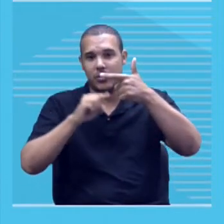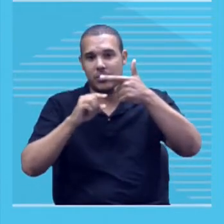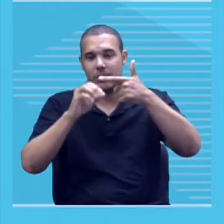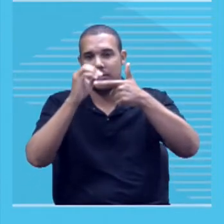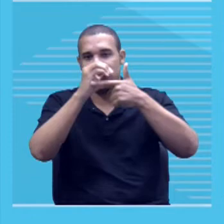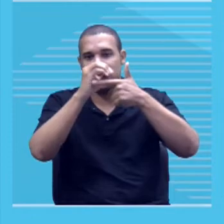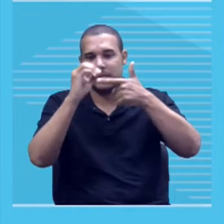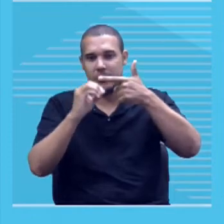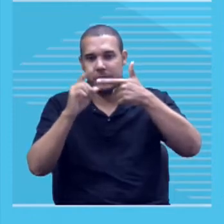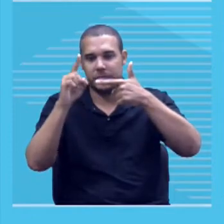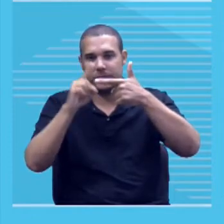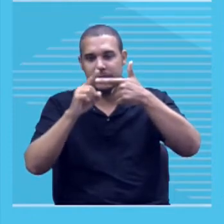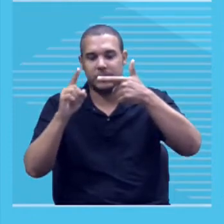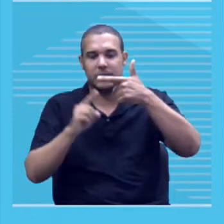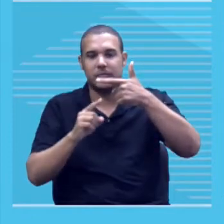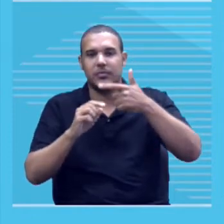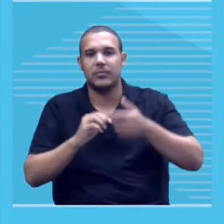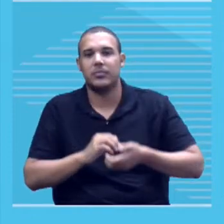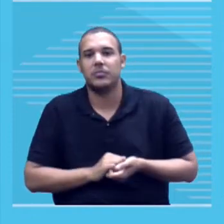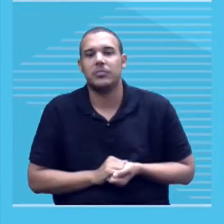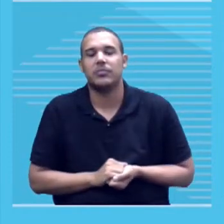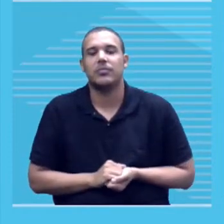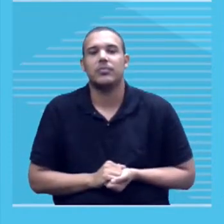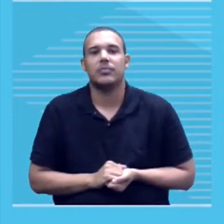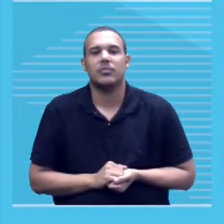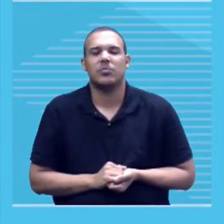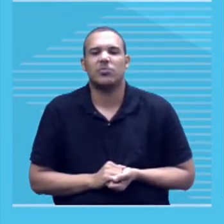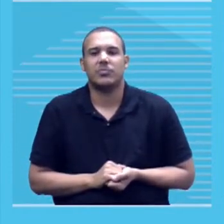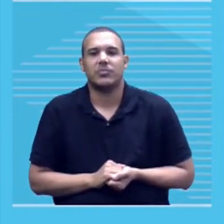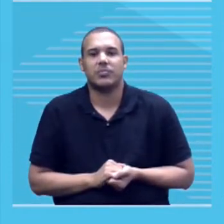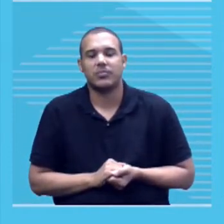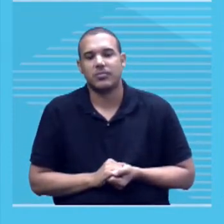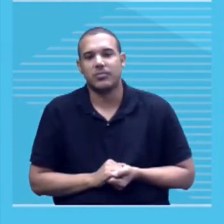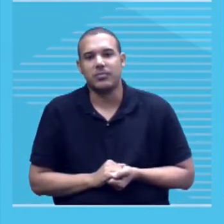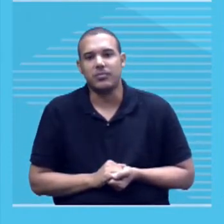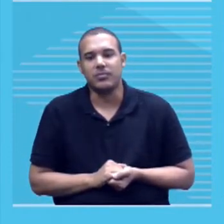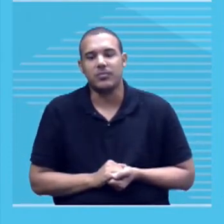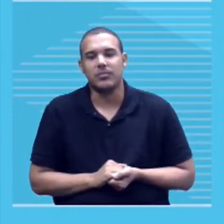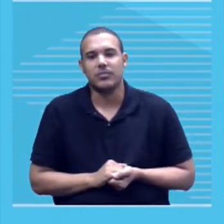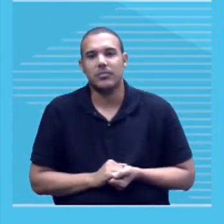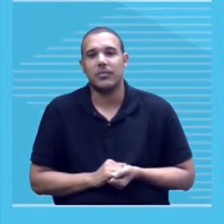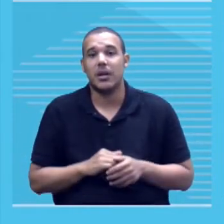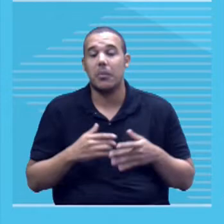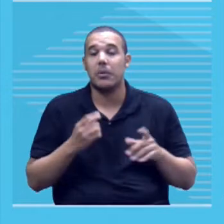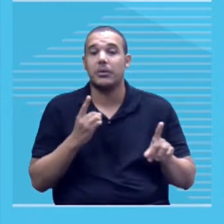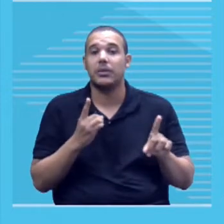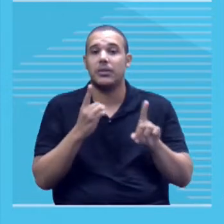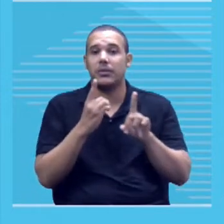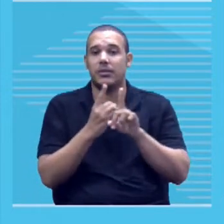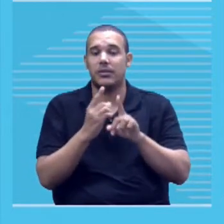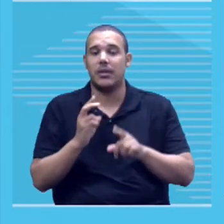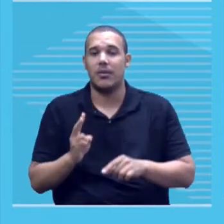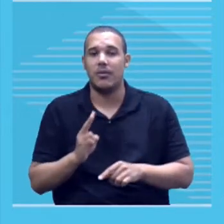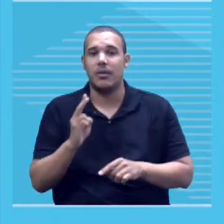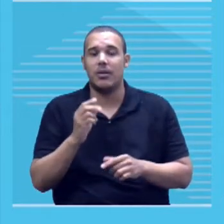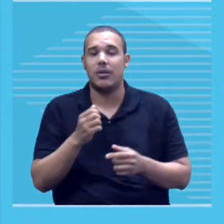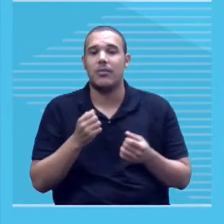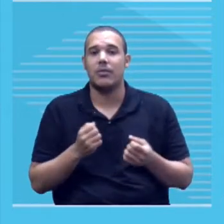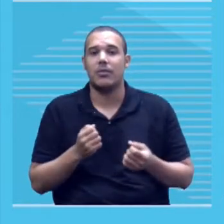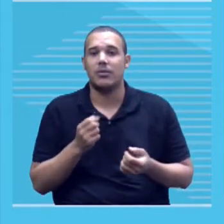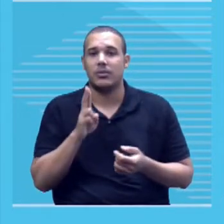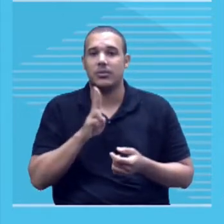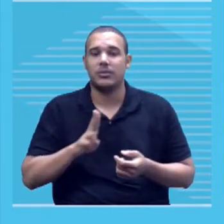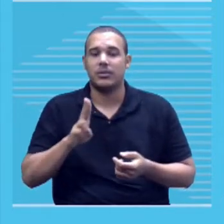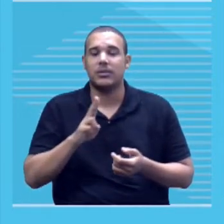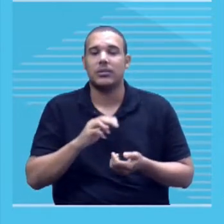um zero com um zero. Esse zero vai embora e para de atrapalhar a minha vida. Então, eu posso achar o valor que eu vou gastar